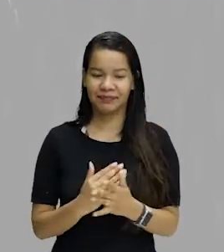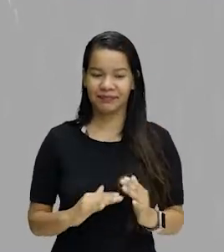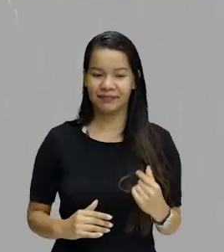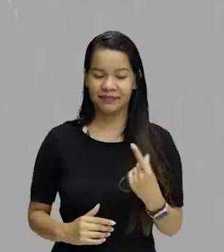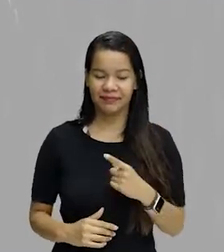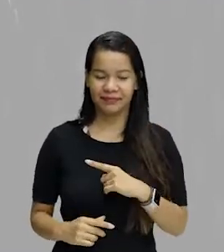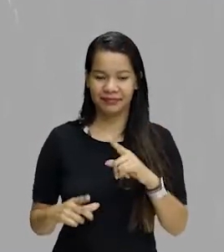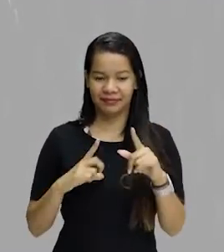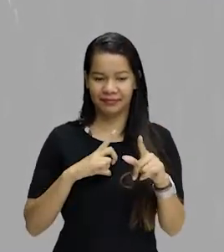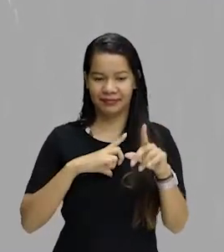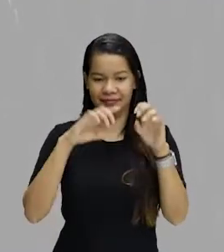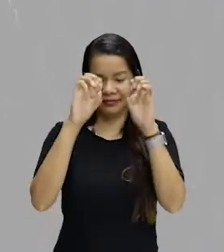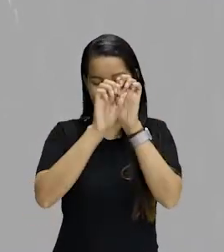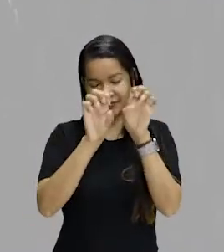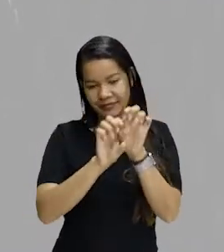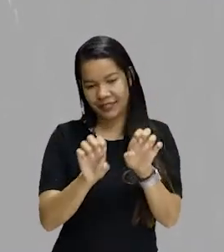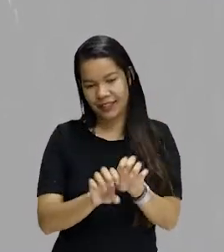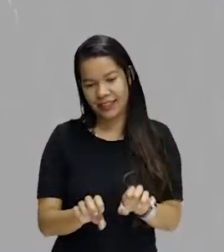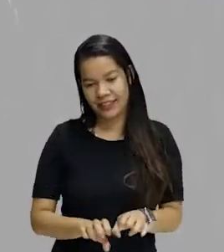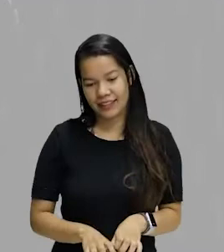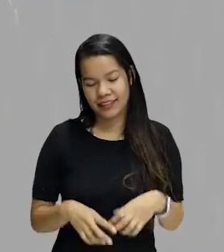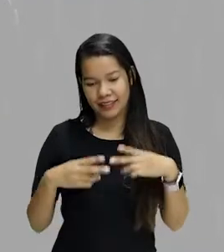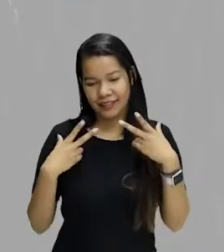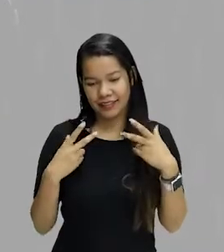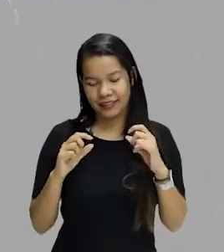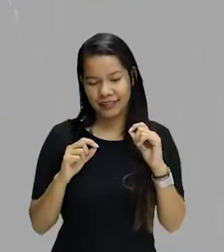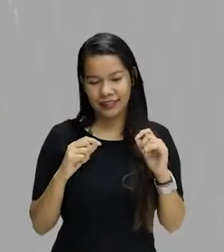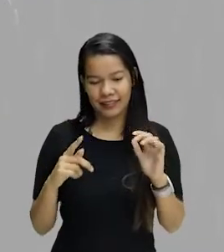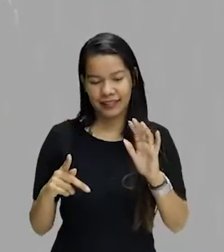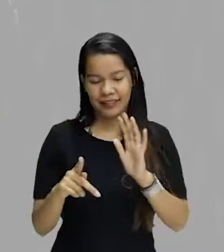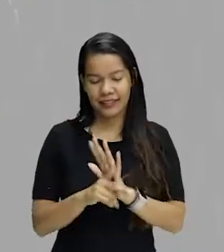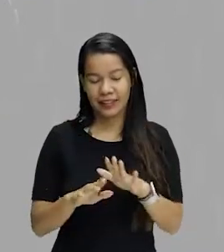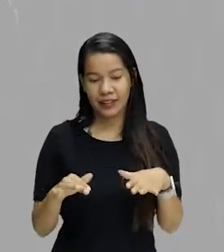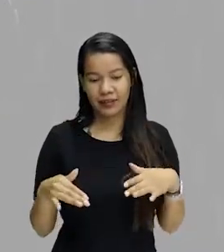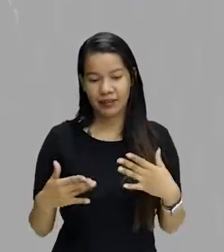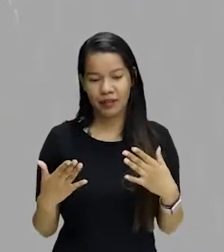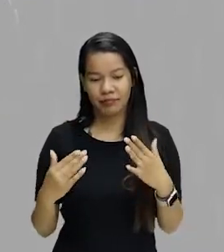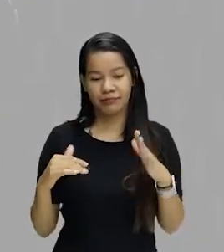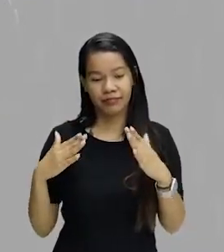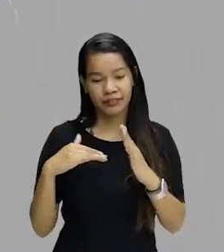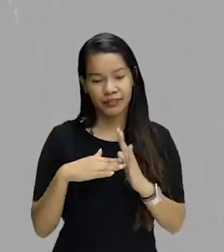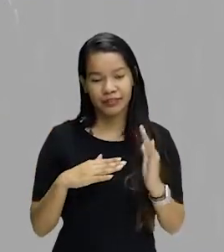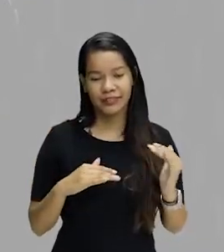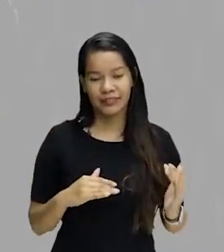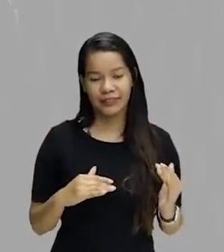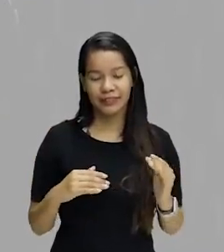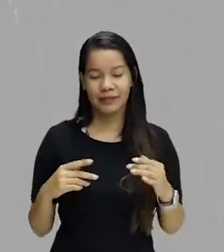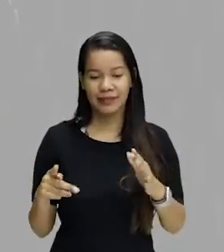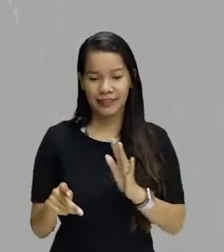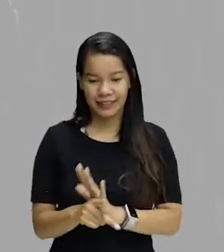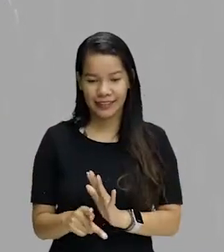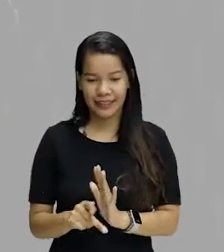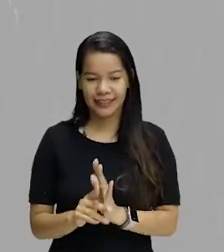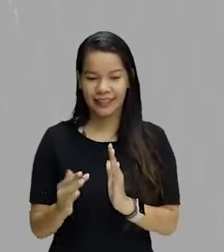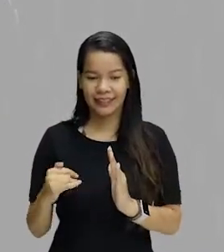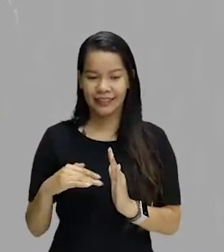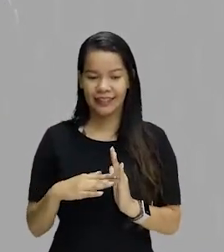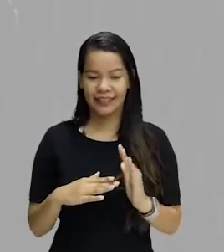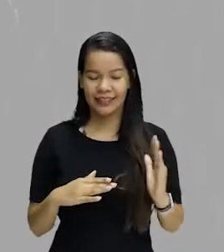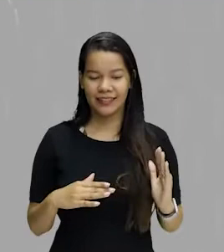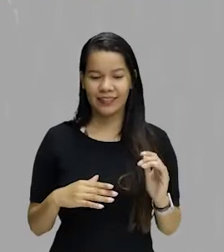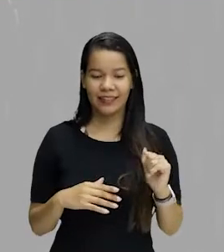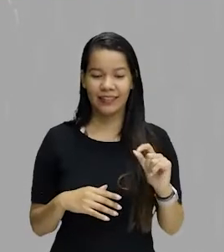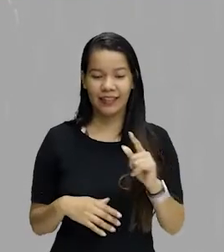estrutura, observe. E essa estrutura pertence a qual função, turma? Pertence à função